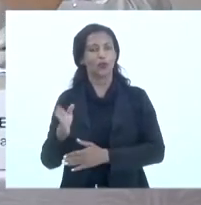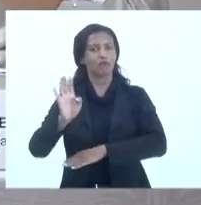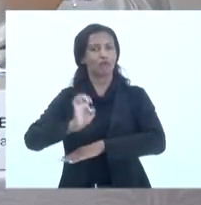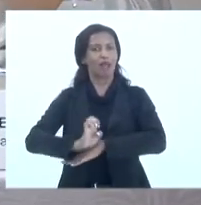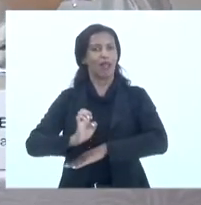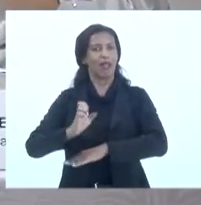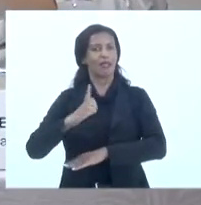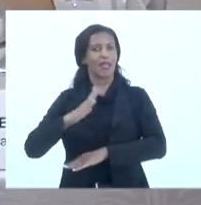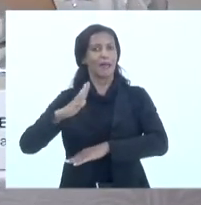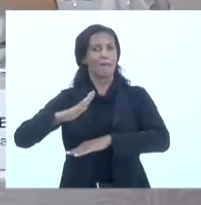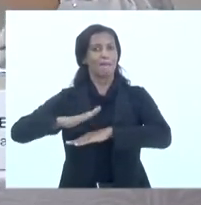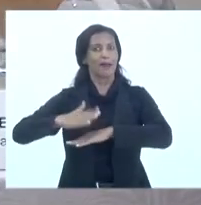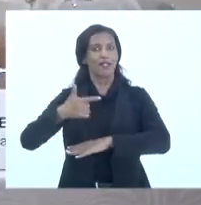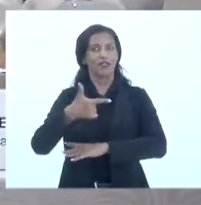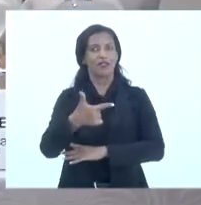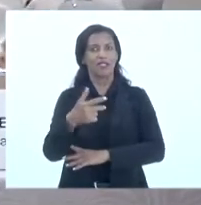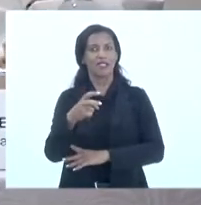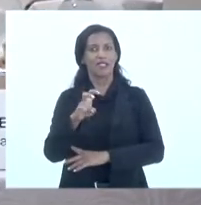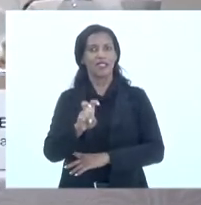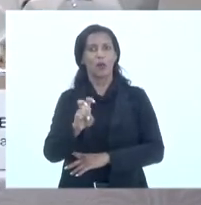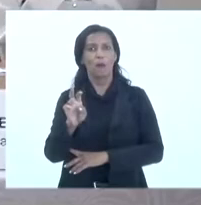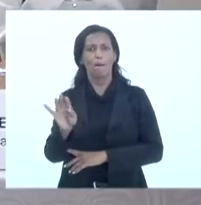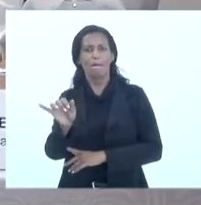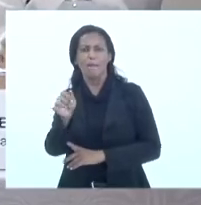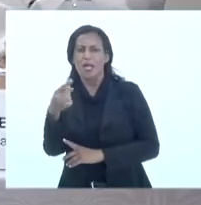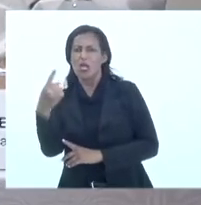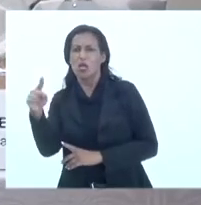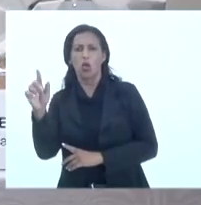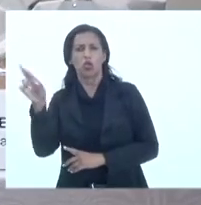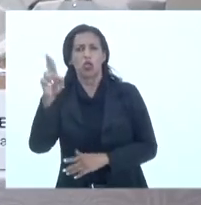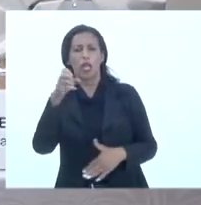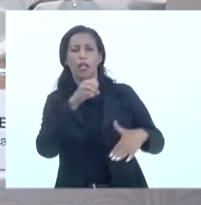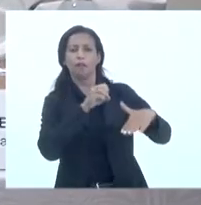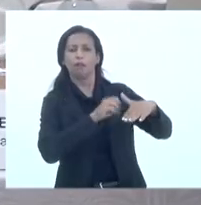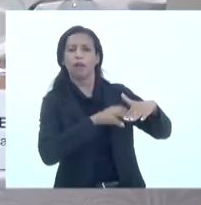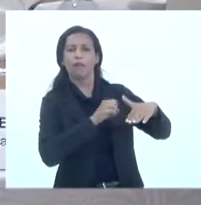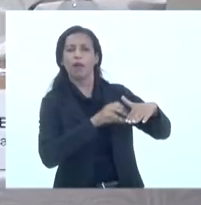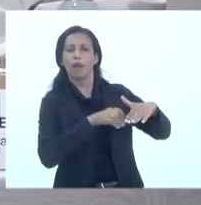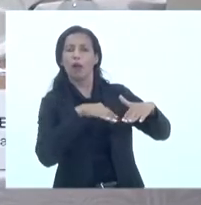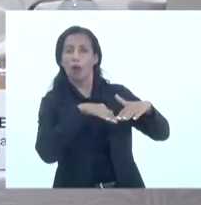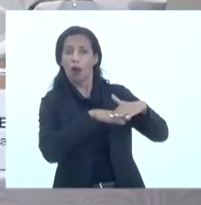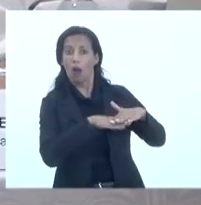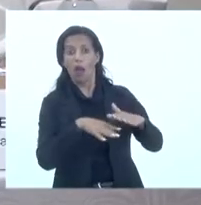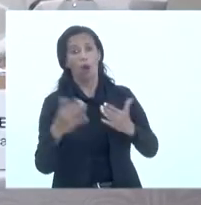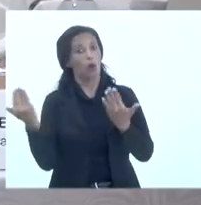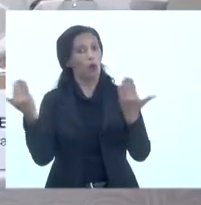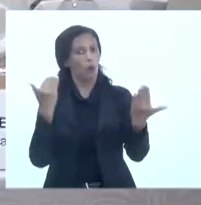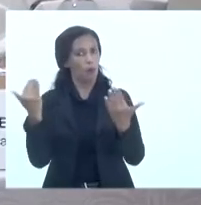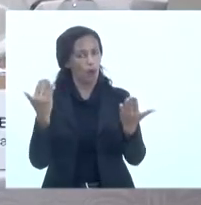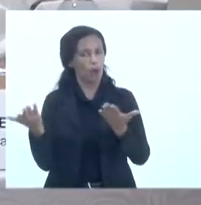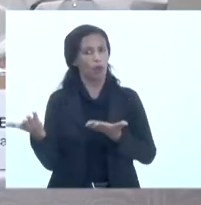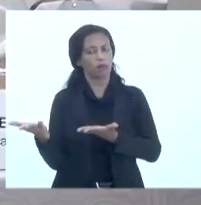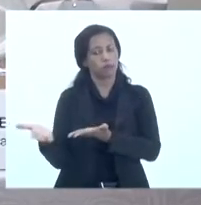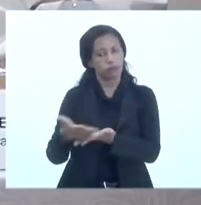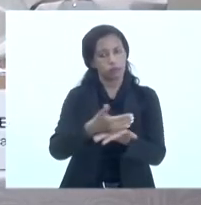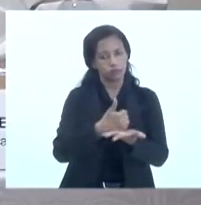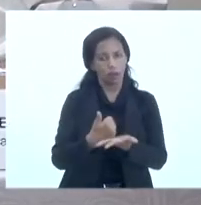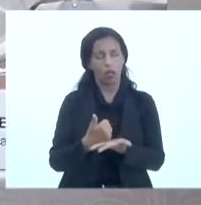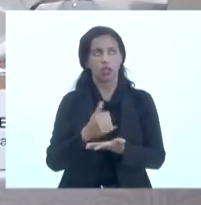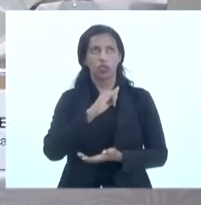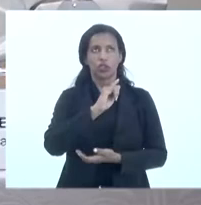25 bilhões de reais em caixa. Comparado à arrecadação janeiro,